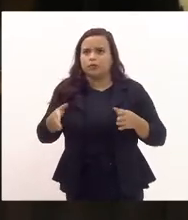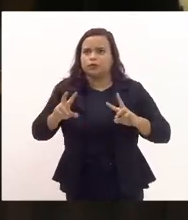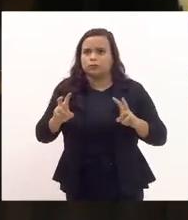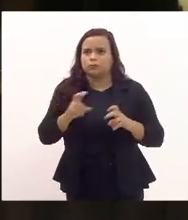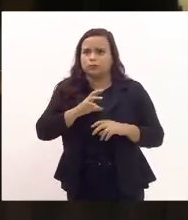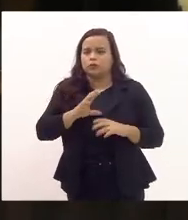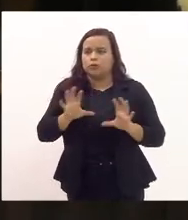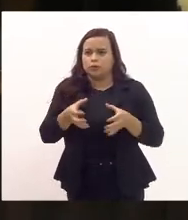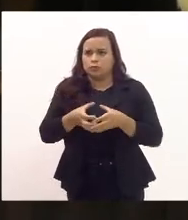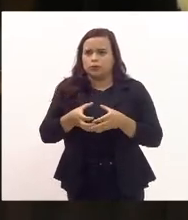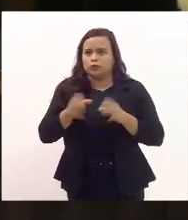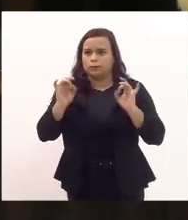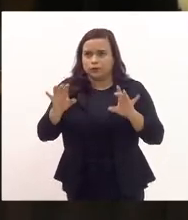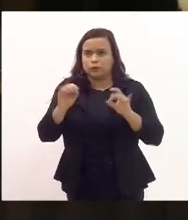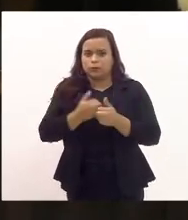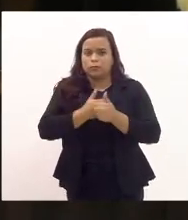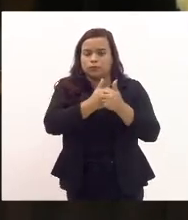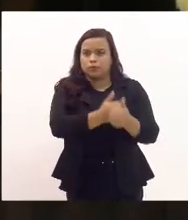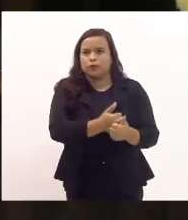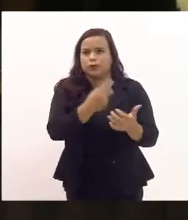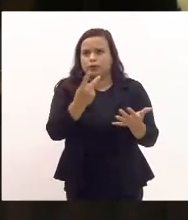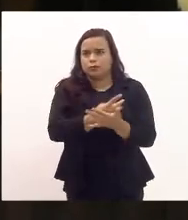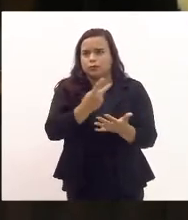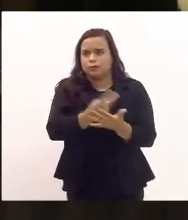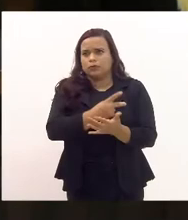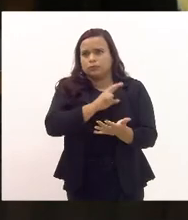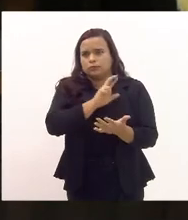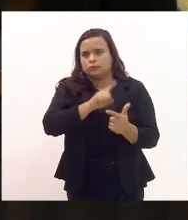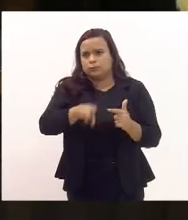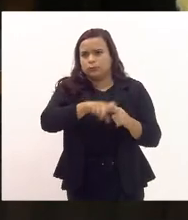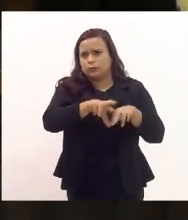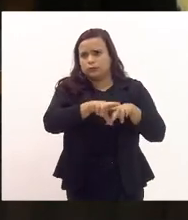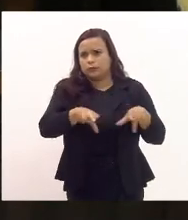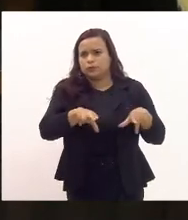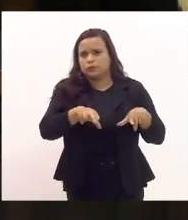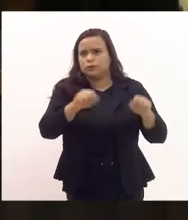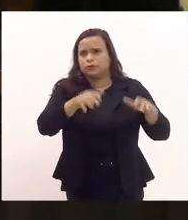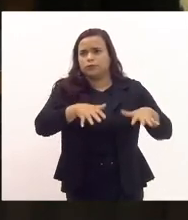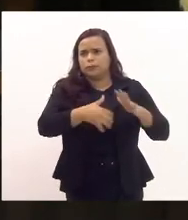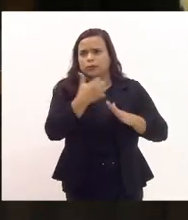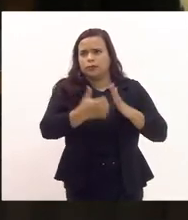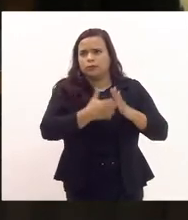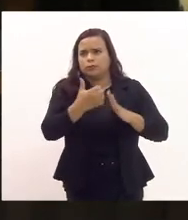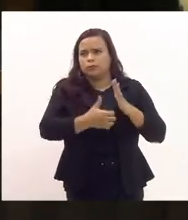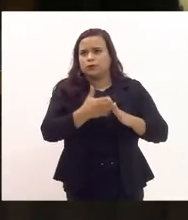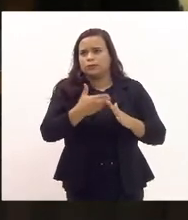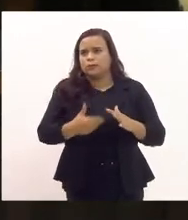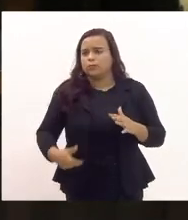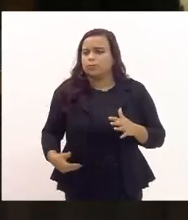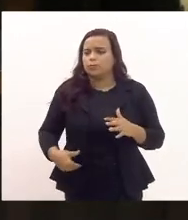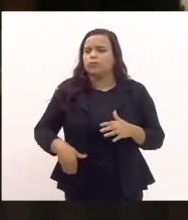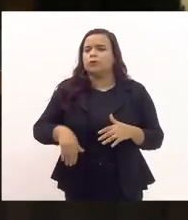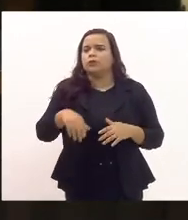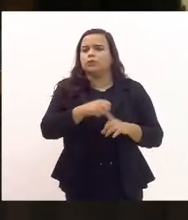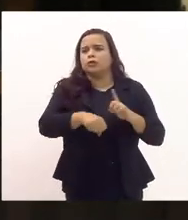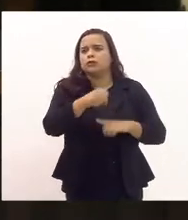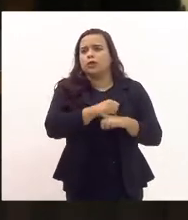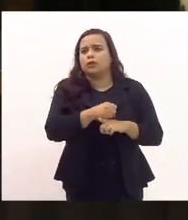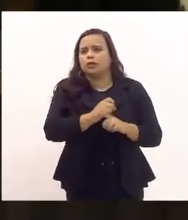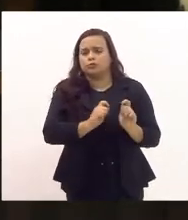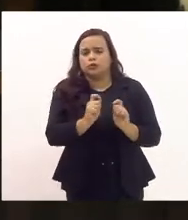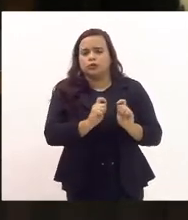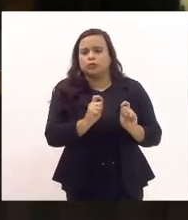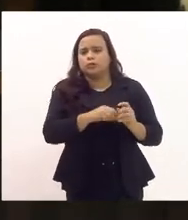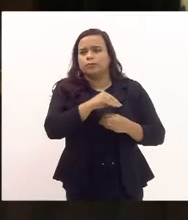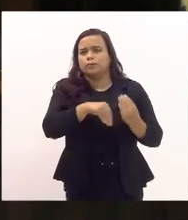acompanhar possíveis irregularidades na liquidação da empresa pública e sociedade Econômica economia mista no estado do Rio de Janeiro prazo